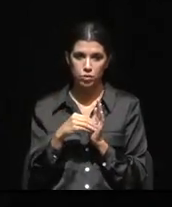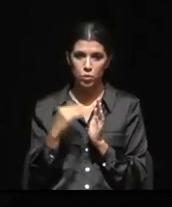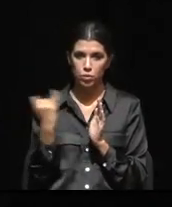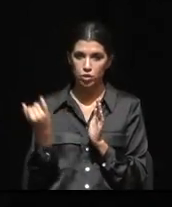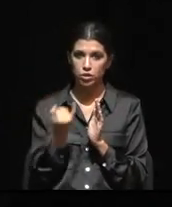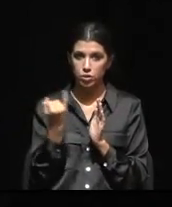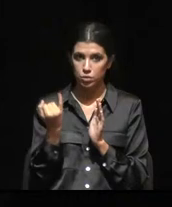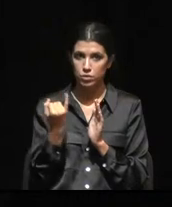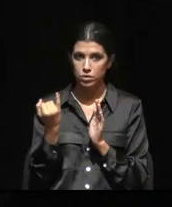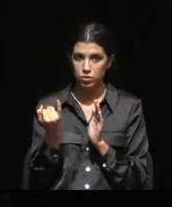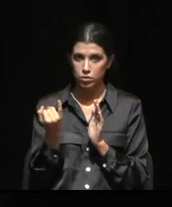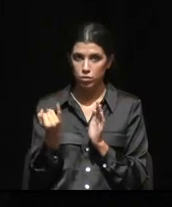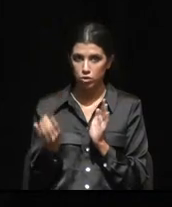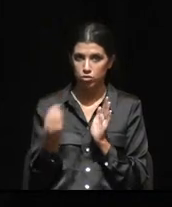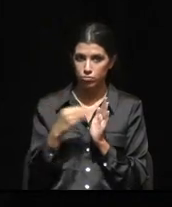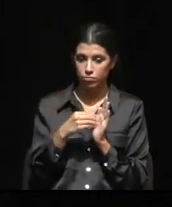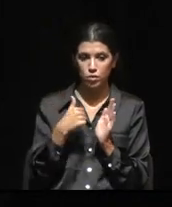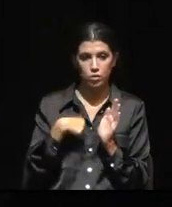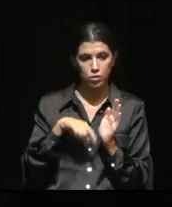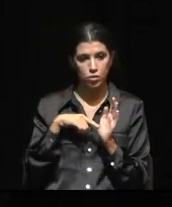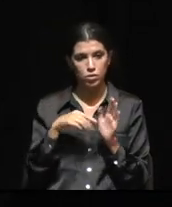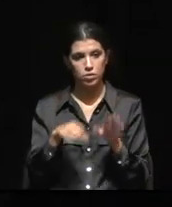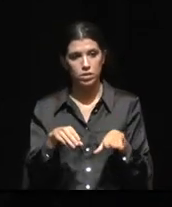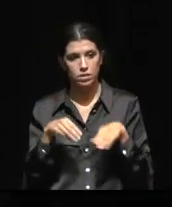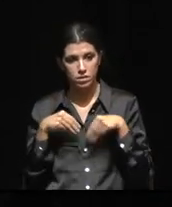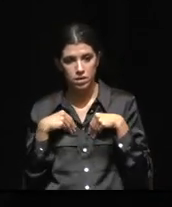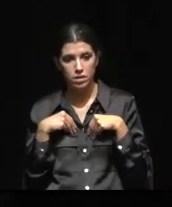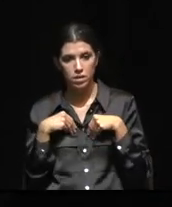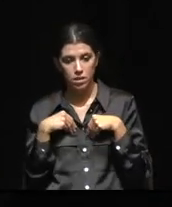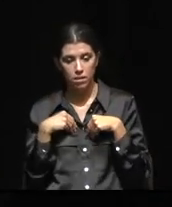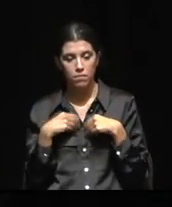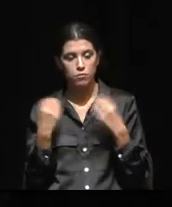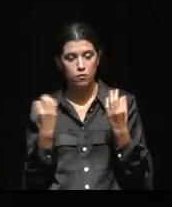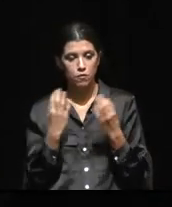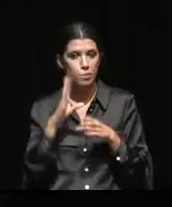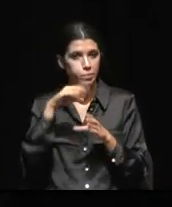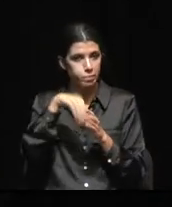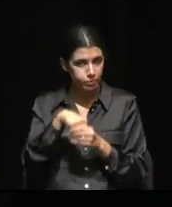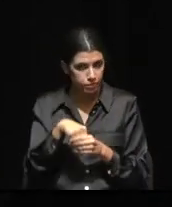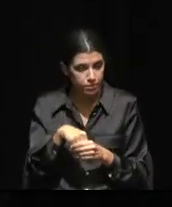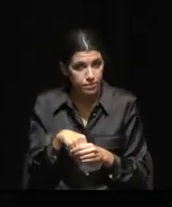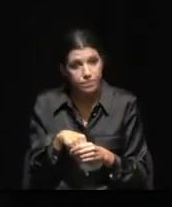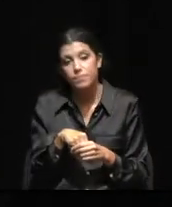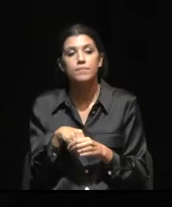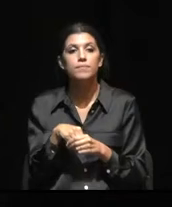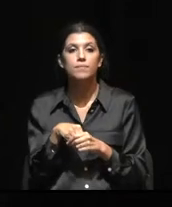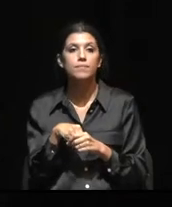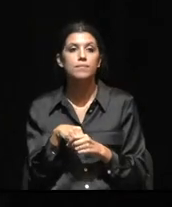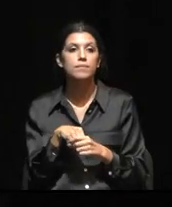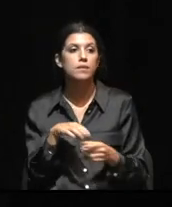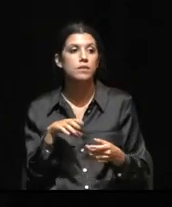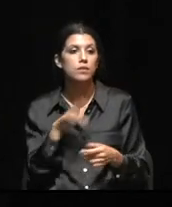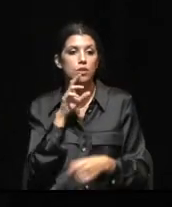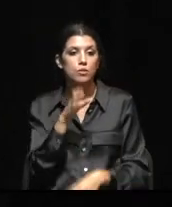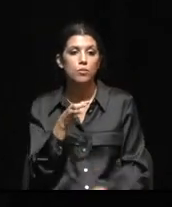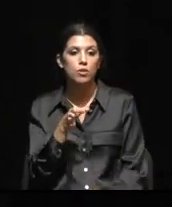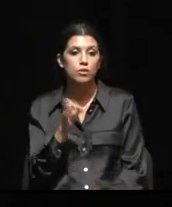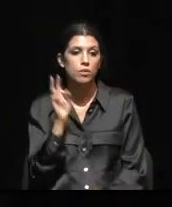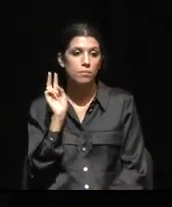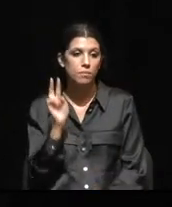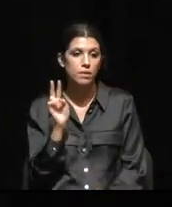com esta consideração e Que Nós aceitamos Eh que que seja incluído portanto Isto É em resposta ao PSD